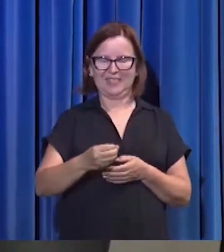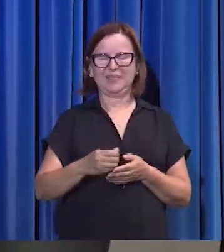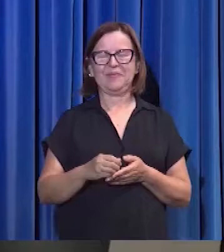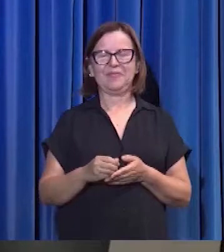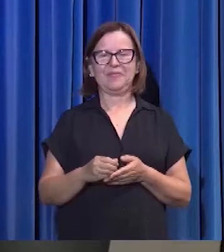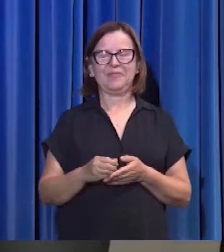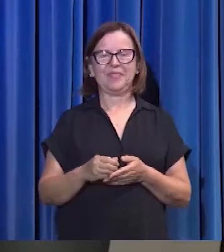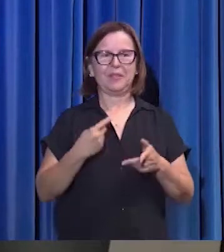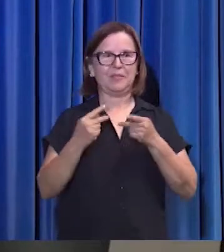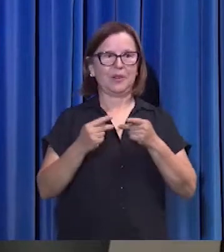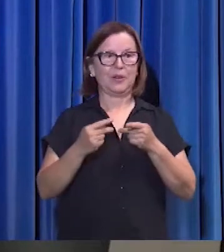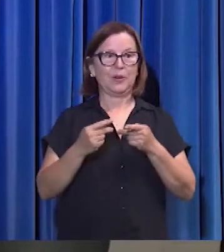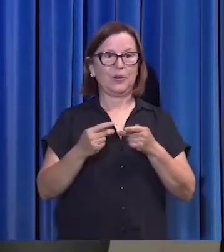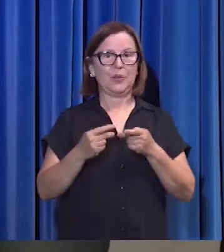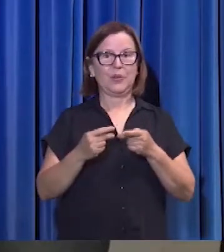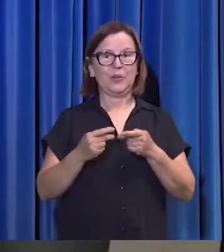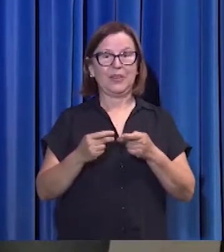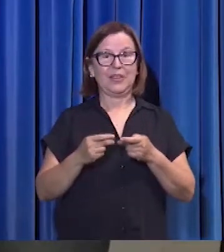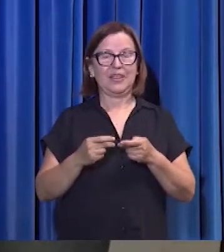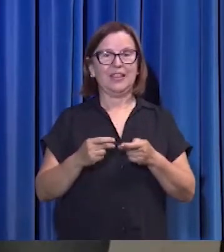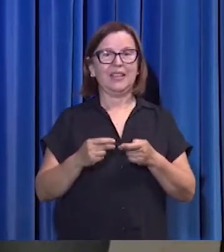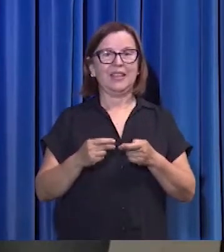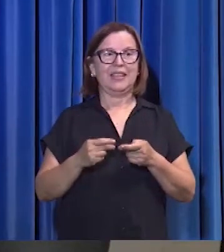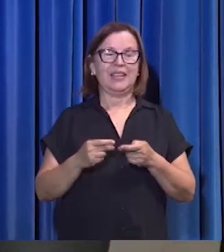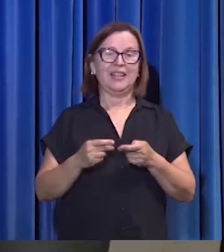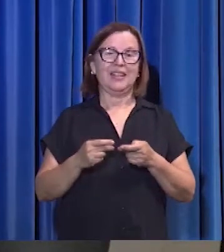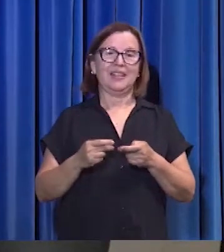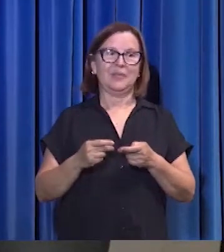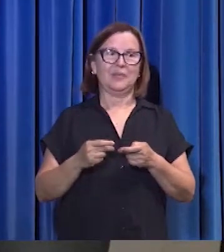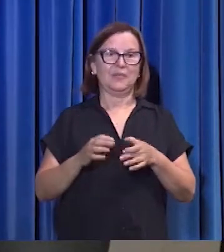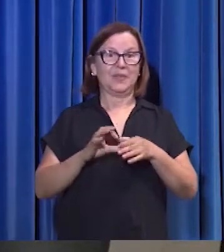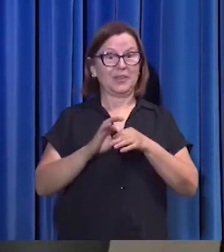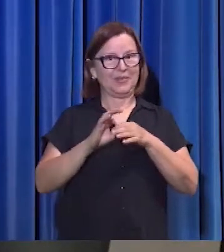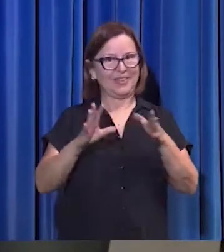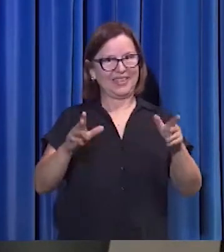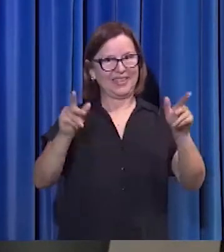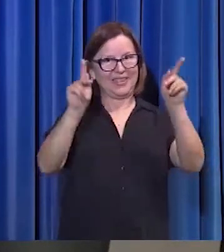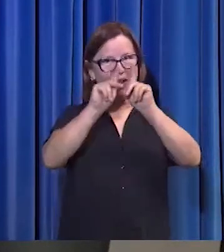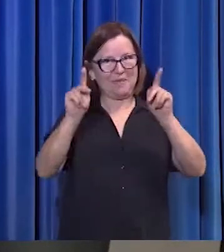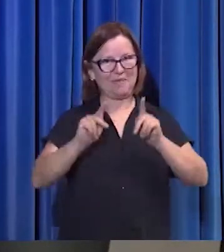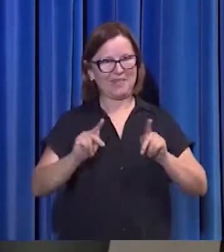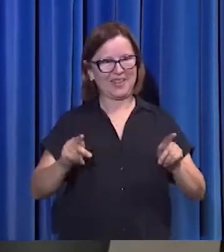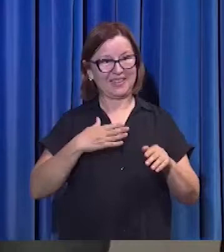Deixo-vos a paz, a minha paz vos dou.